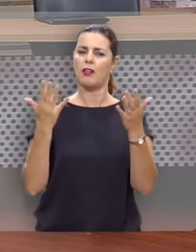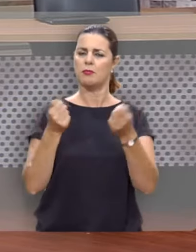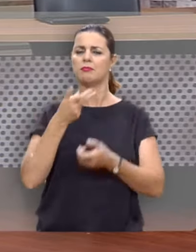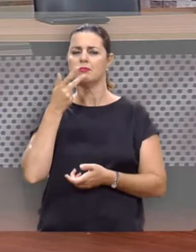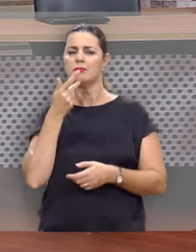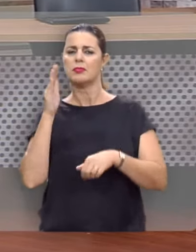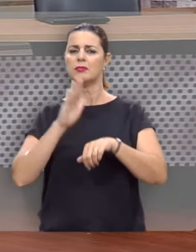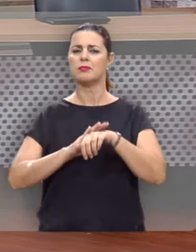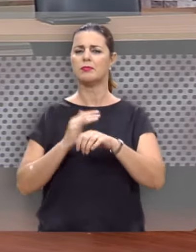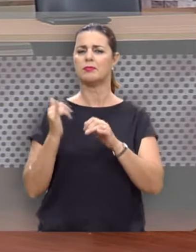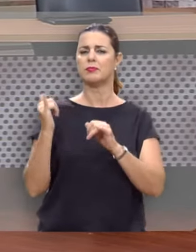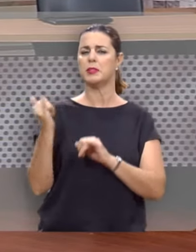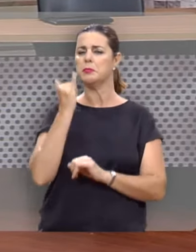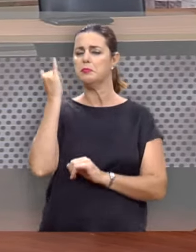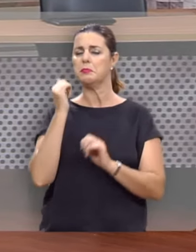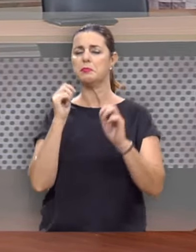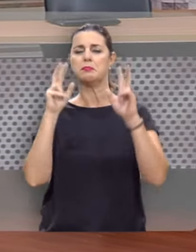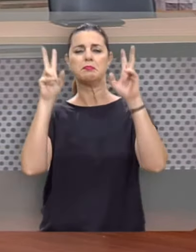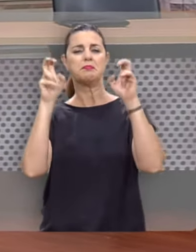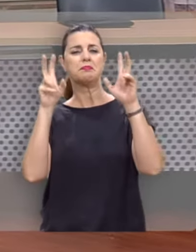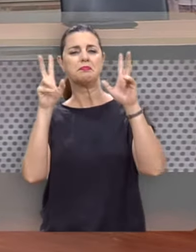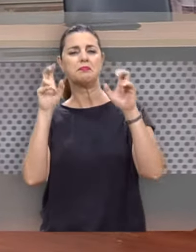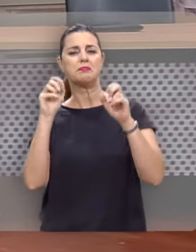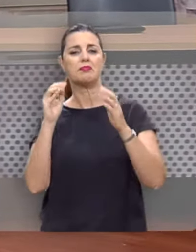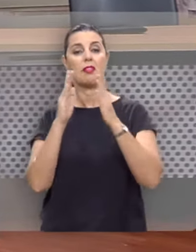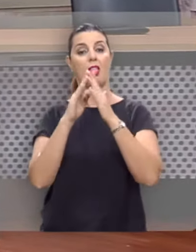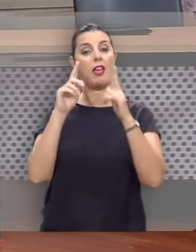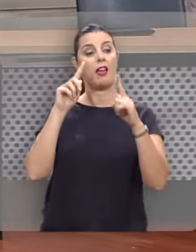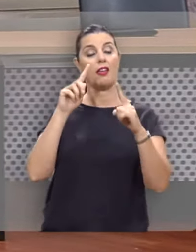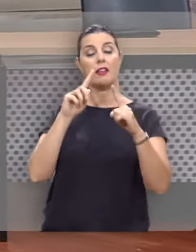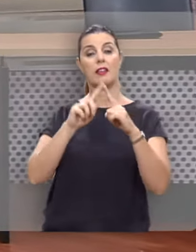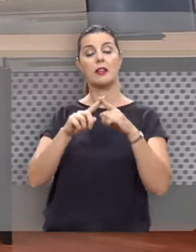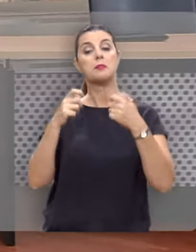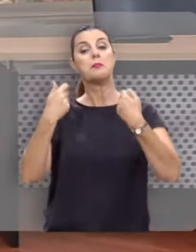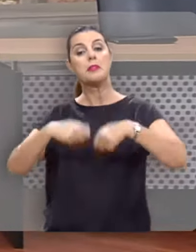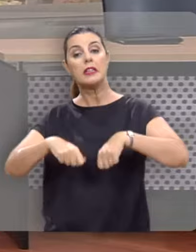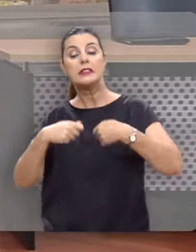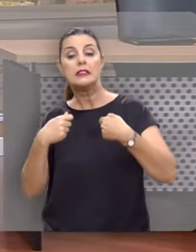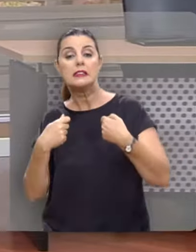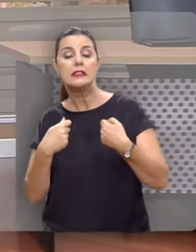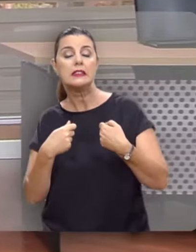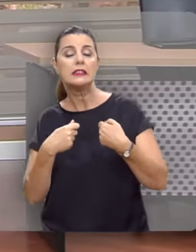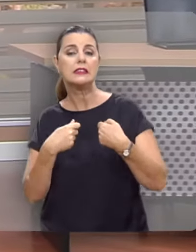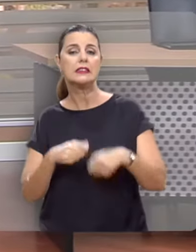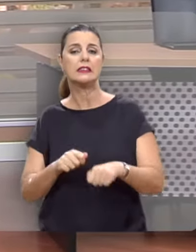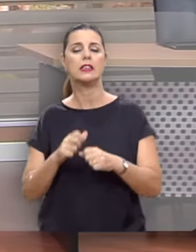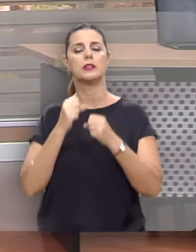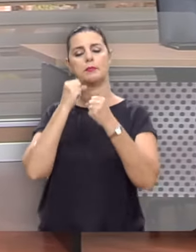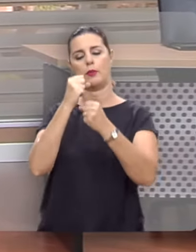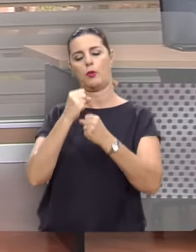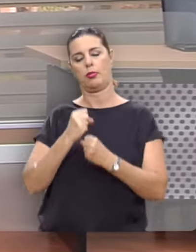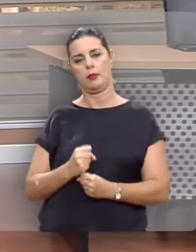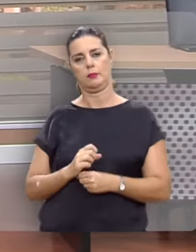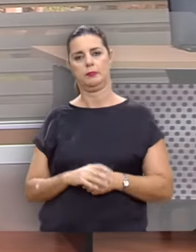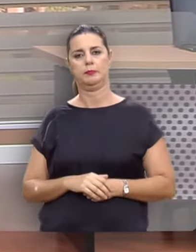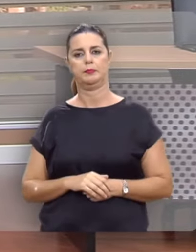vamos tratar deste empolgante assunto. A igreja precisa de